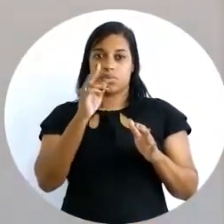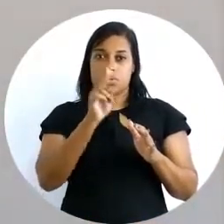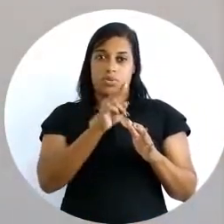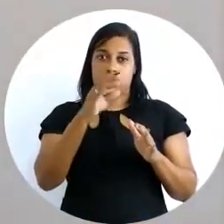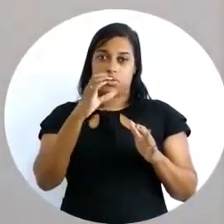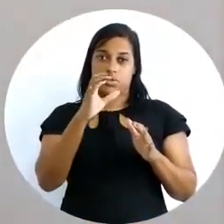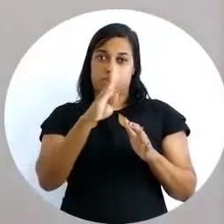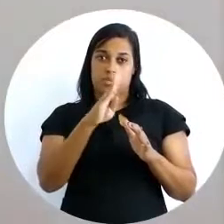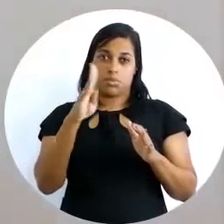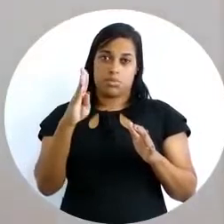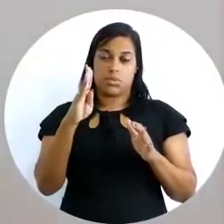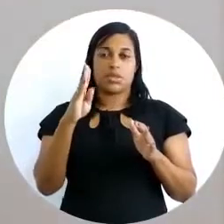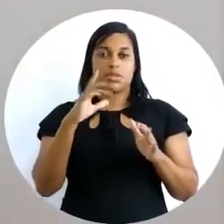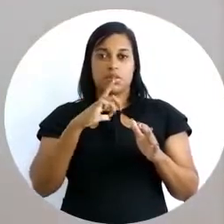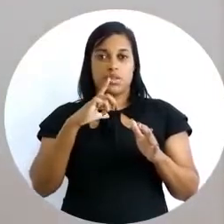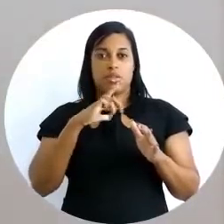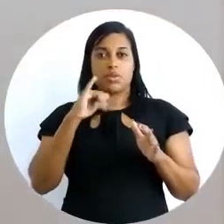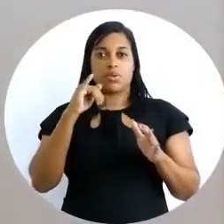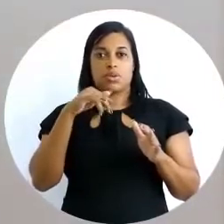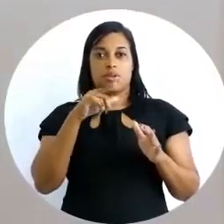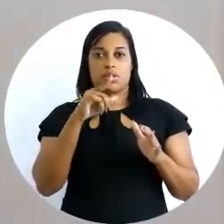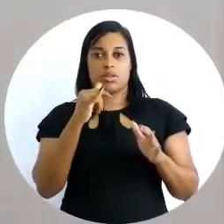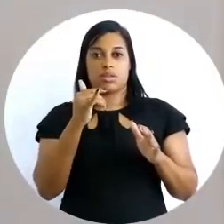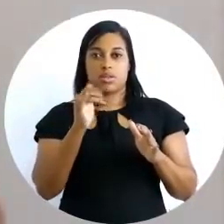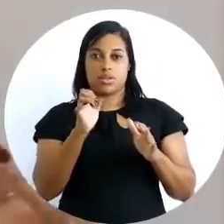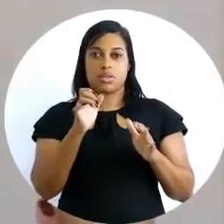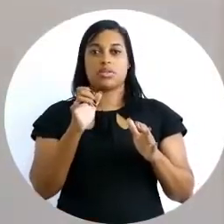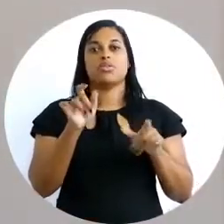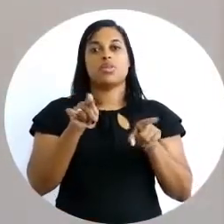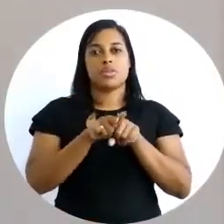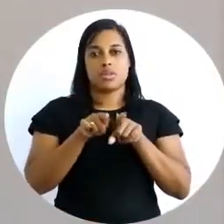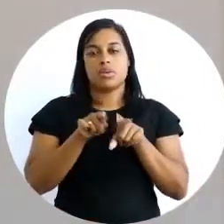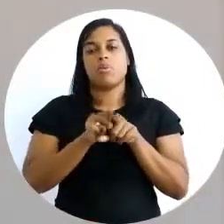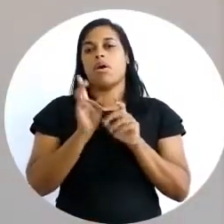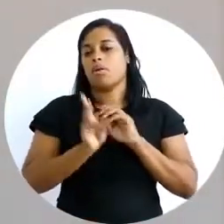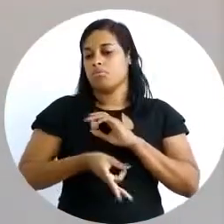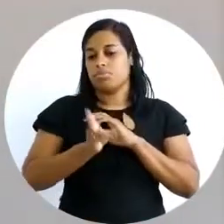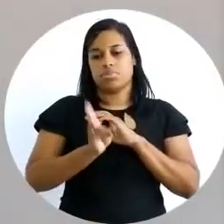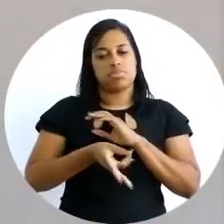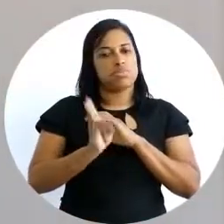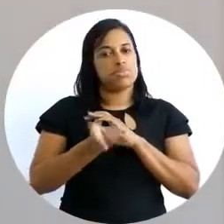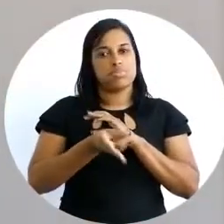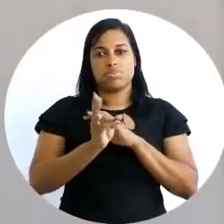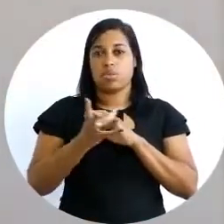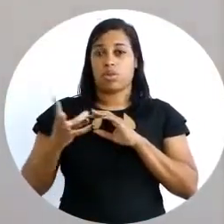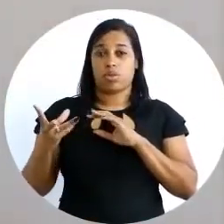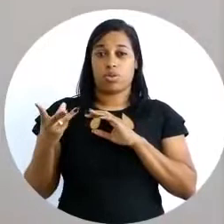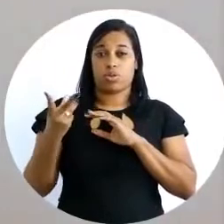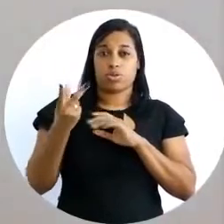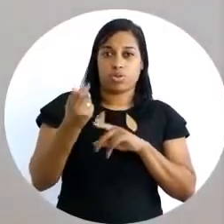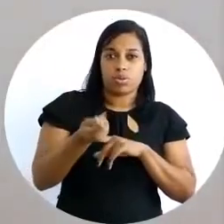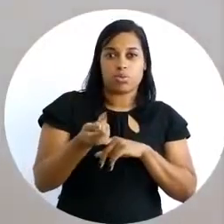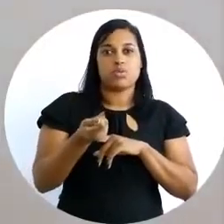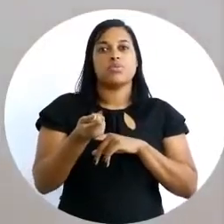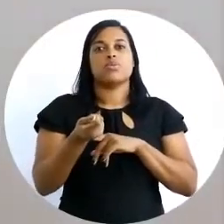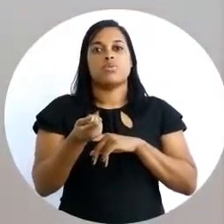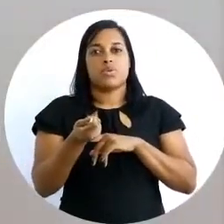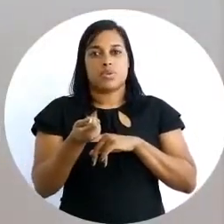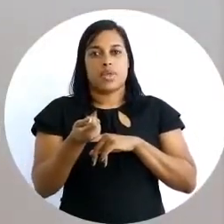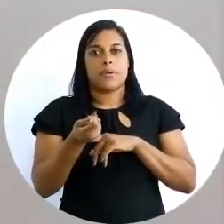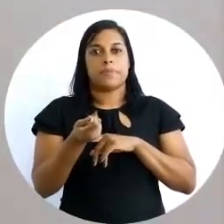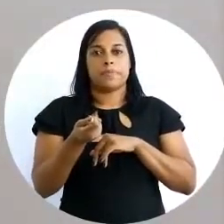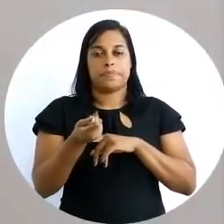CDD. São os índices, tem um volume à parte que vai acompanhar todos os volumes dessas classificações